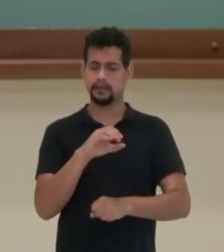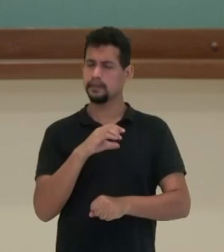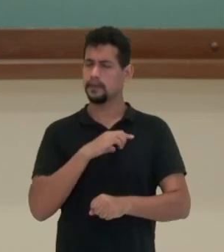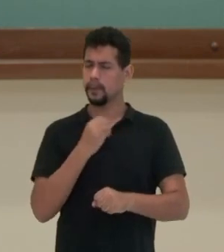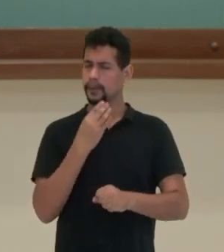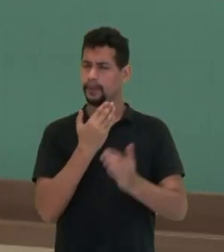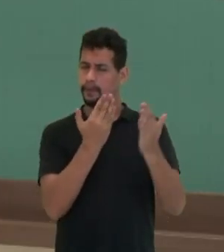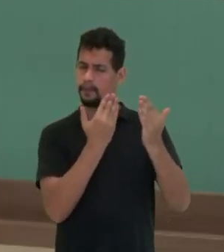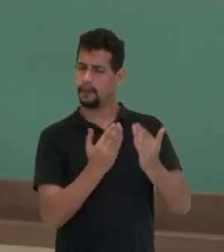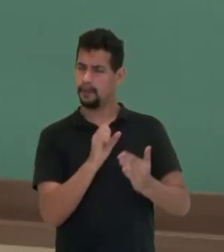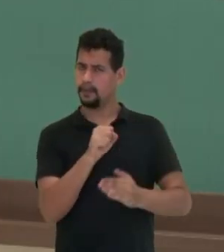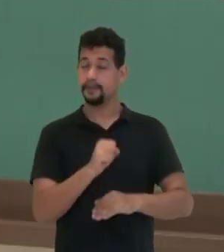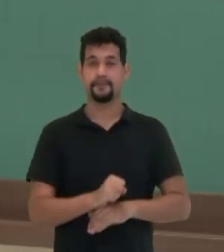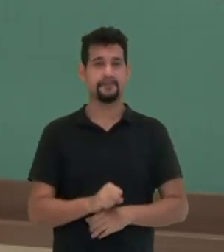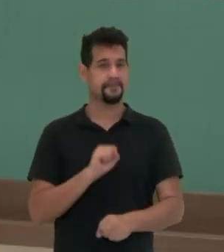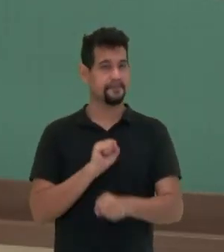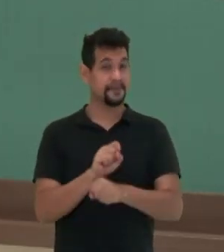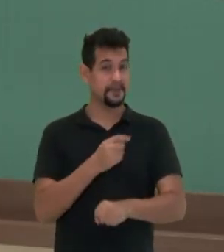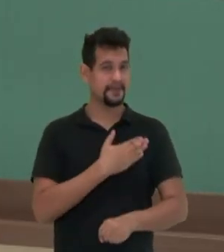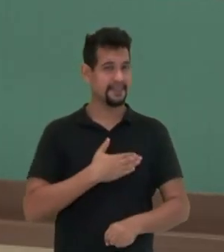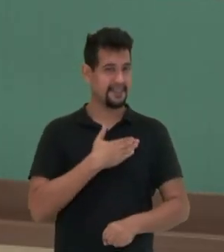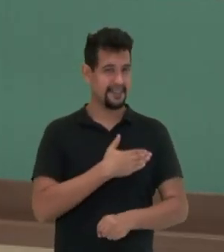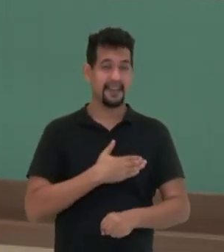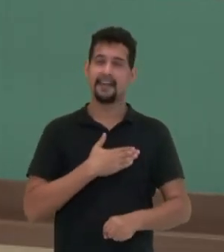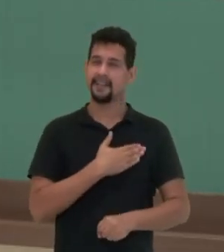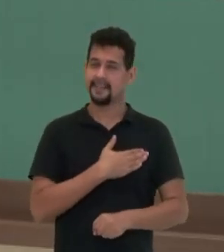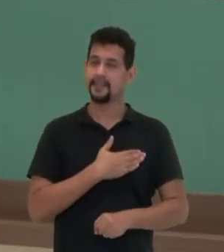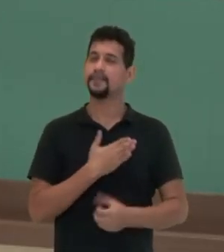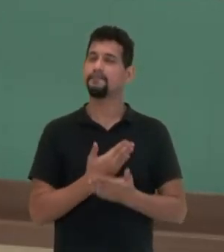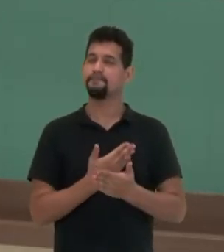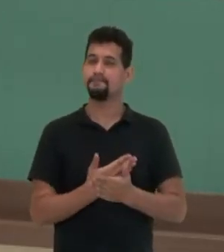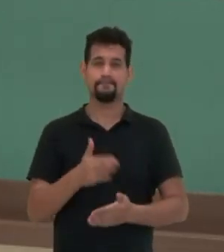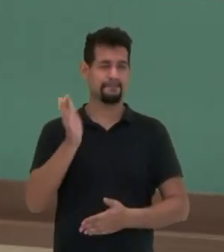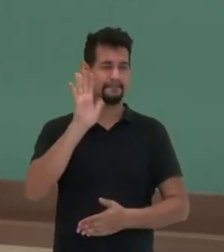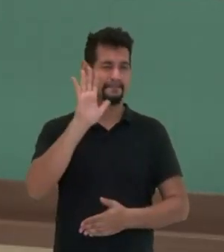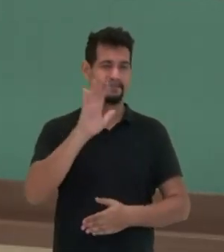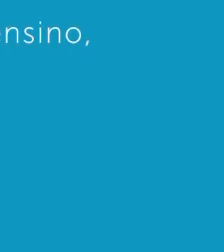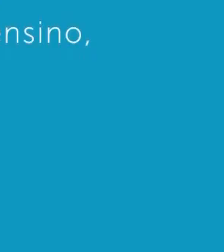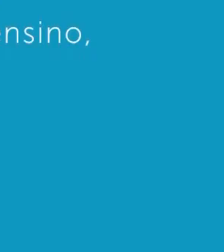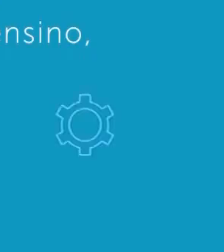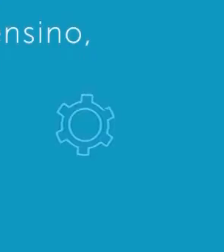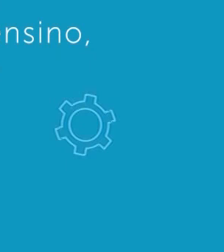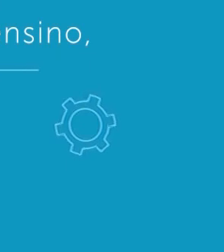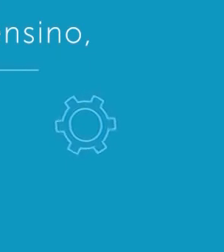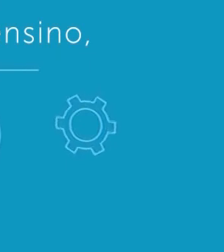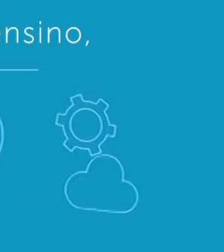parâmetros. Espero que vocês tenham gostado da nossa aula. Até breve!